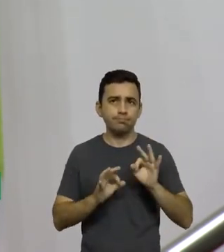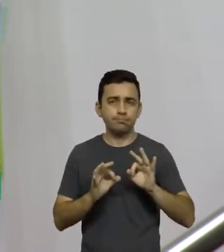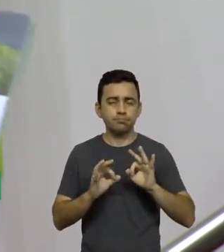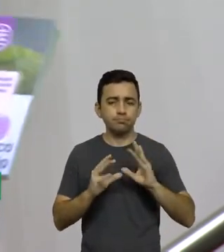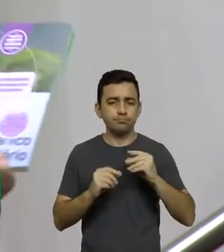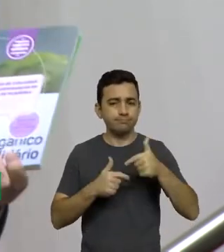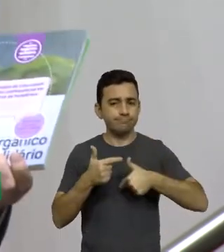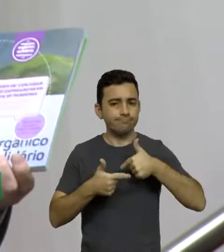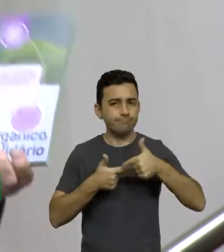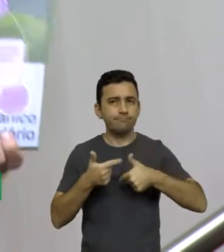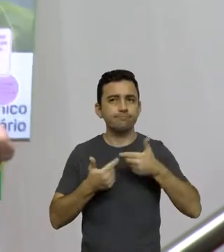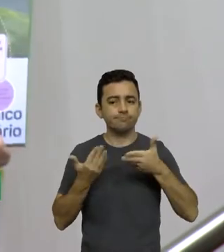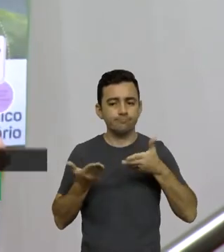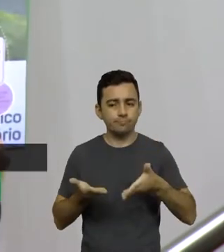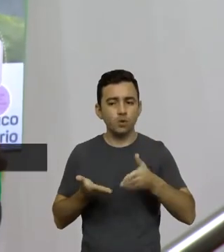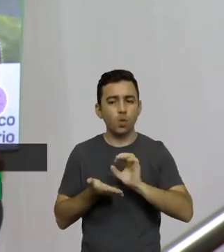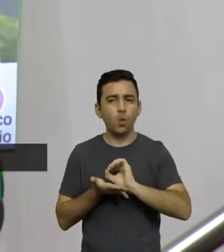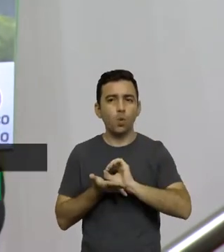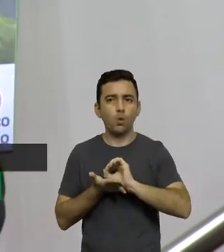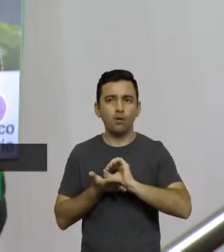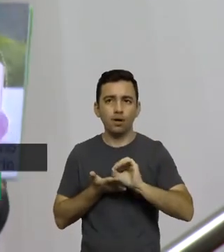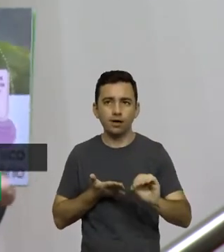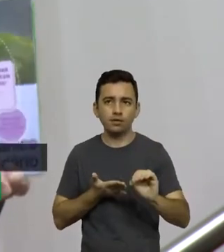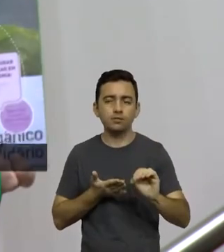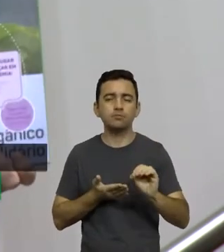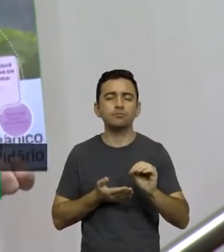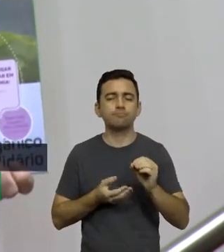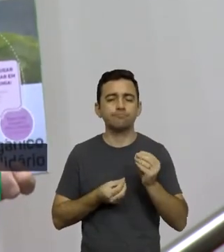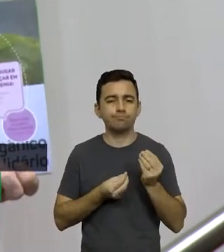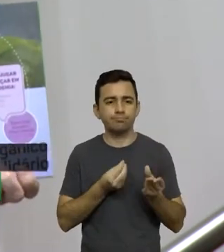trabalho Orgânico Solidário.